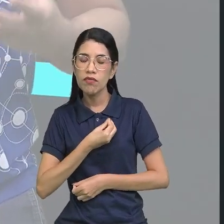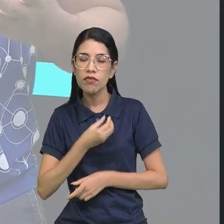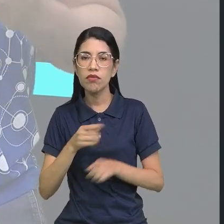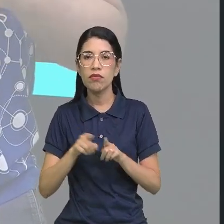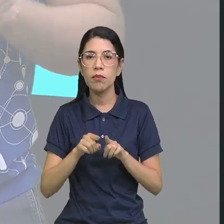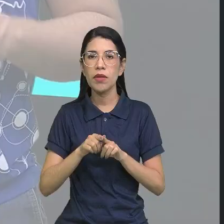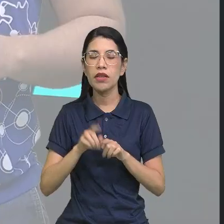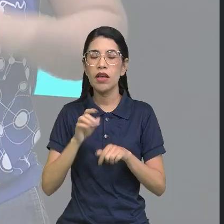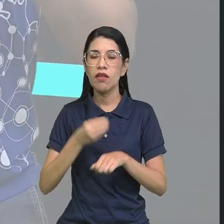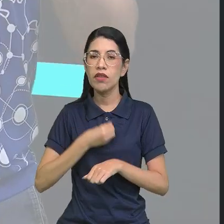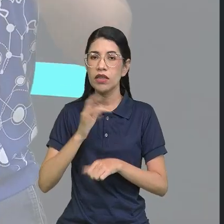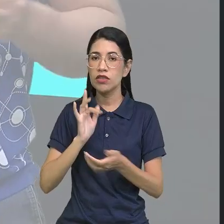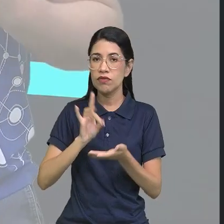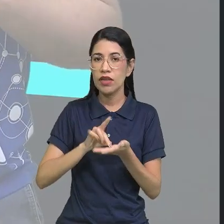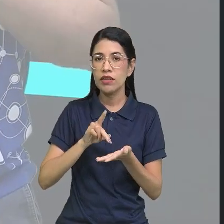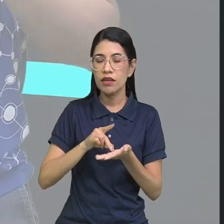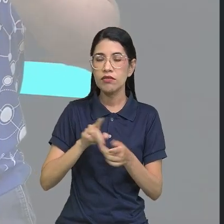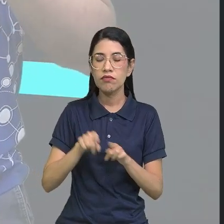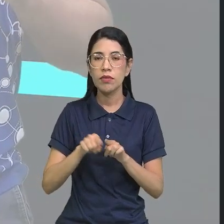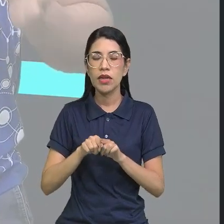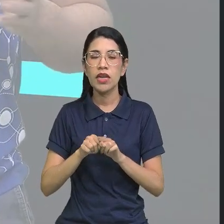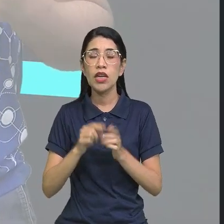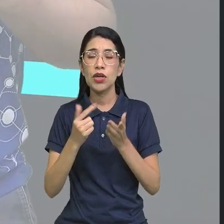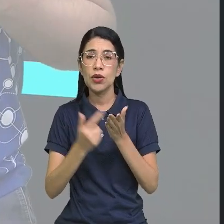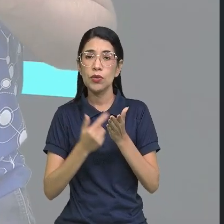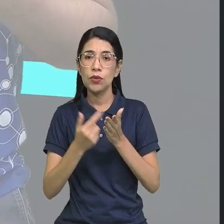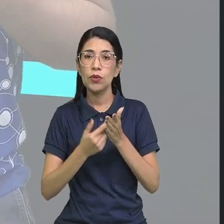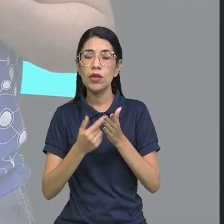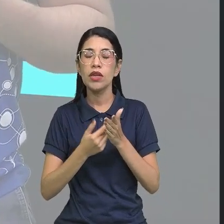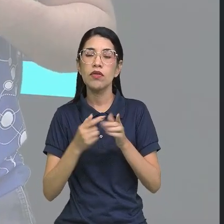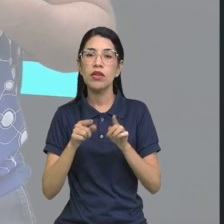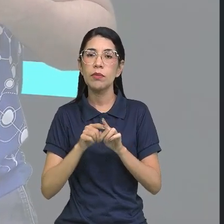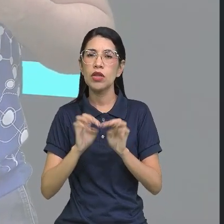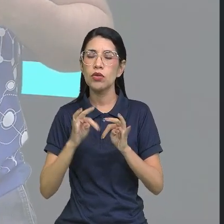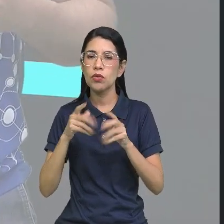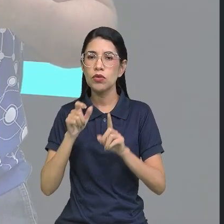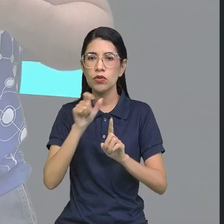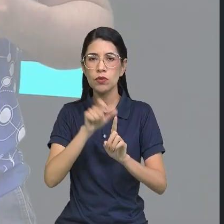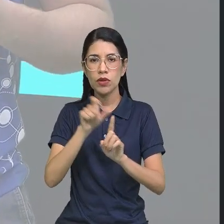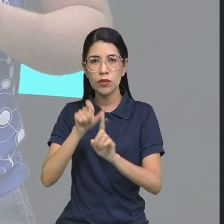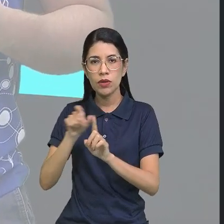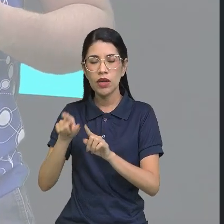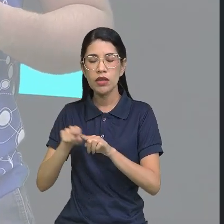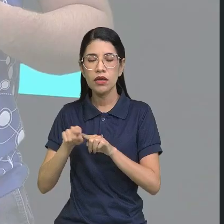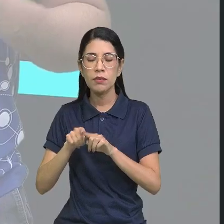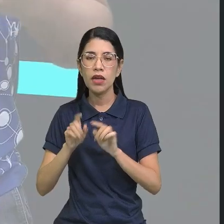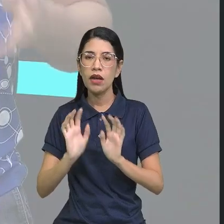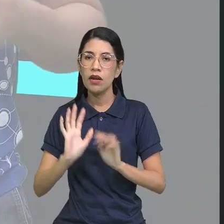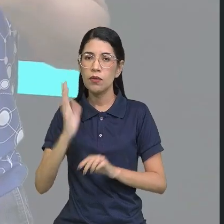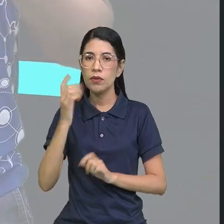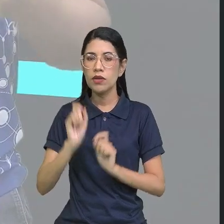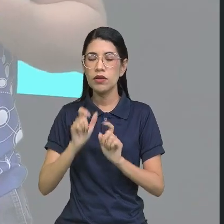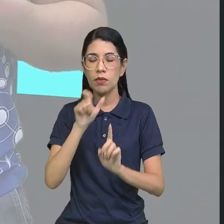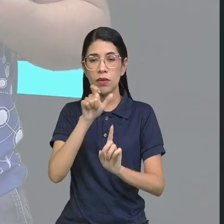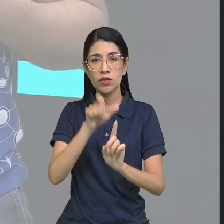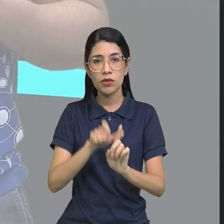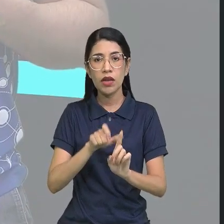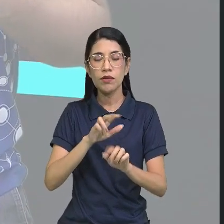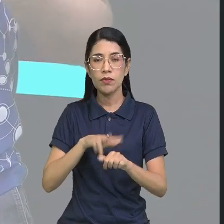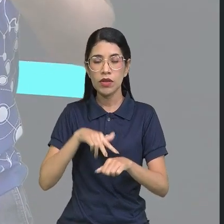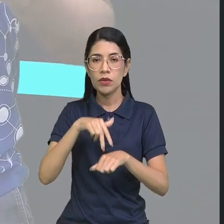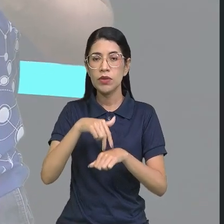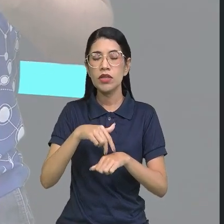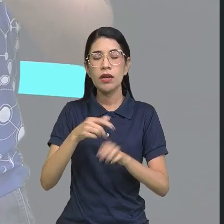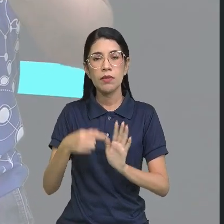sua realidade. E em toda a obra, certo? Todos os contos de Clarice, nós vamos ter exatamente um personagem que vai ter esse momento de